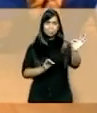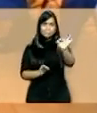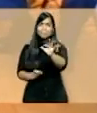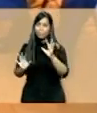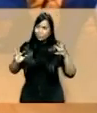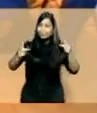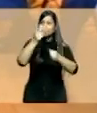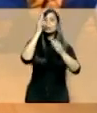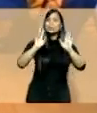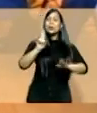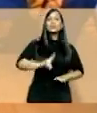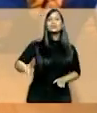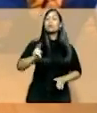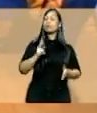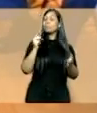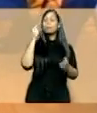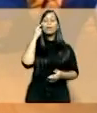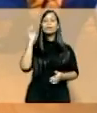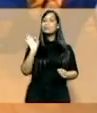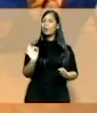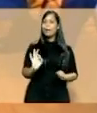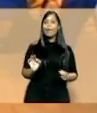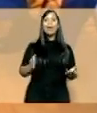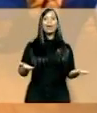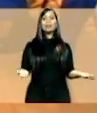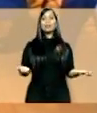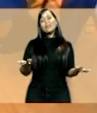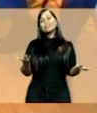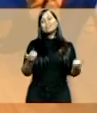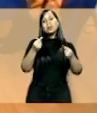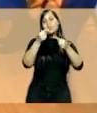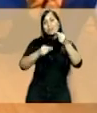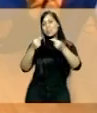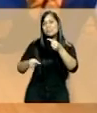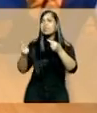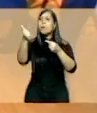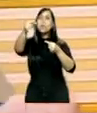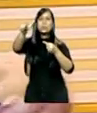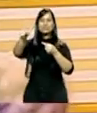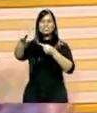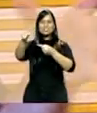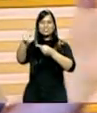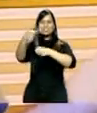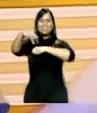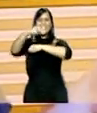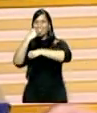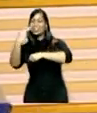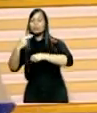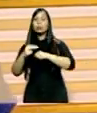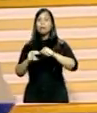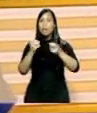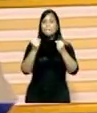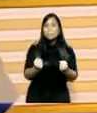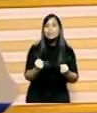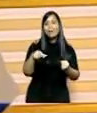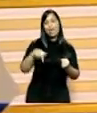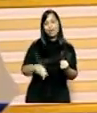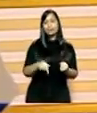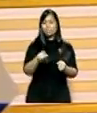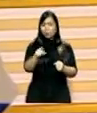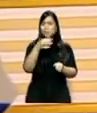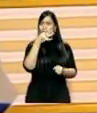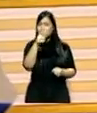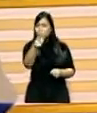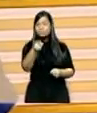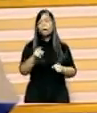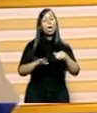usamos em algum momento na vida, sem pensar, e que não tem muito correspondente em outras línguas, e que é fortíssimo, eu queria que você comentasse. Uma coisa